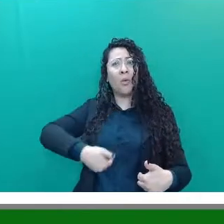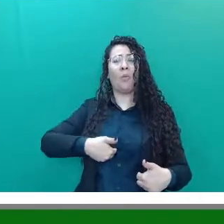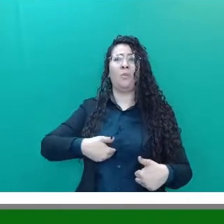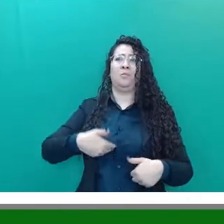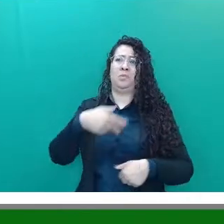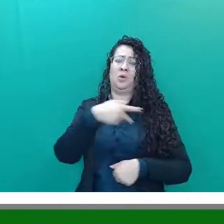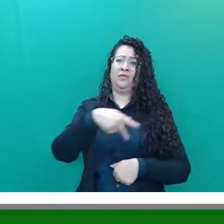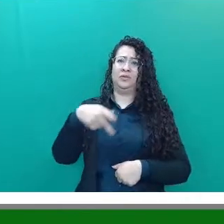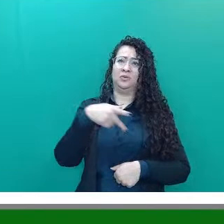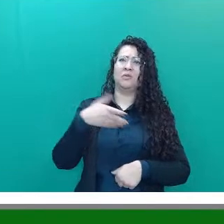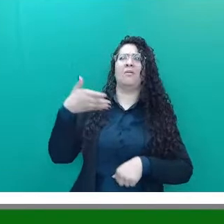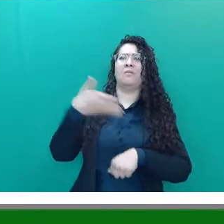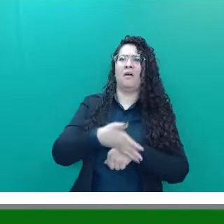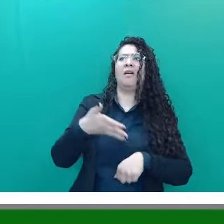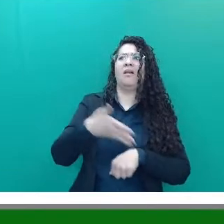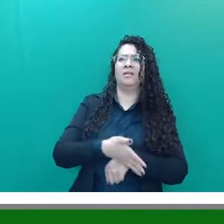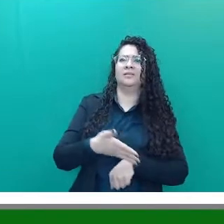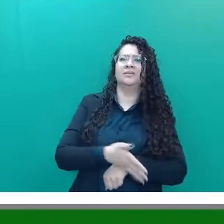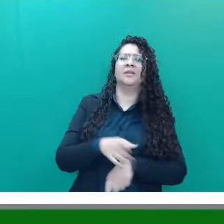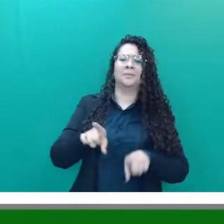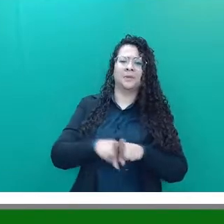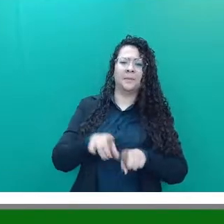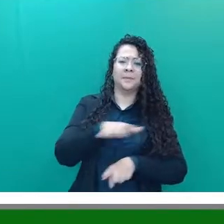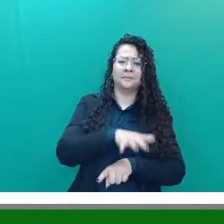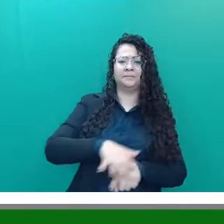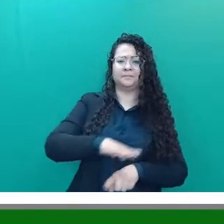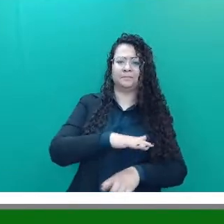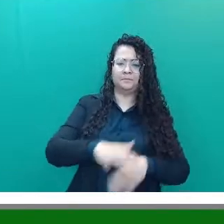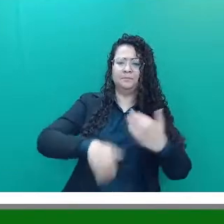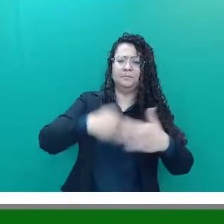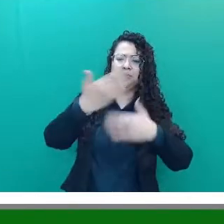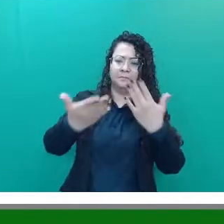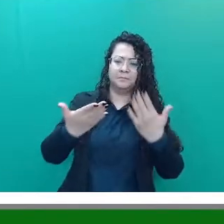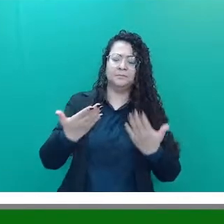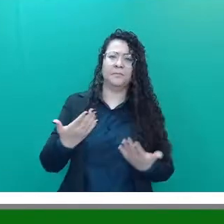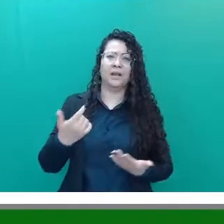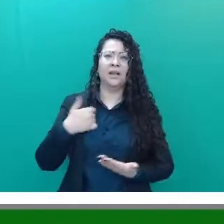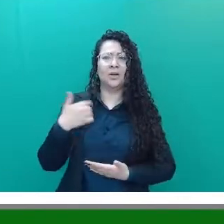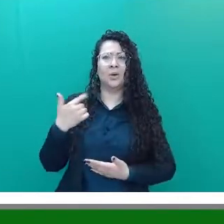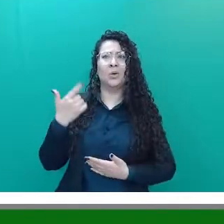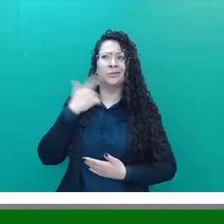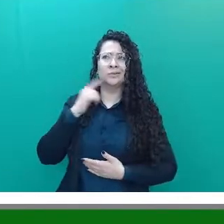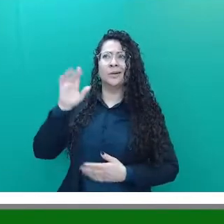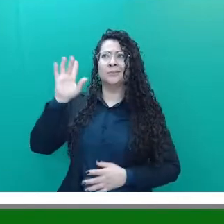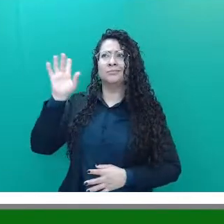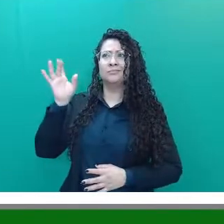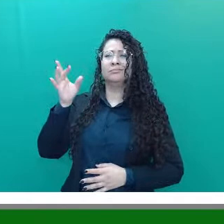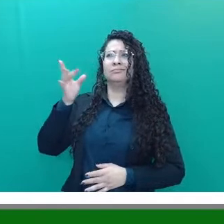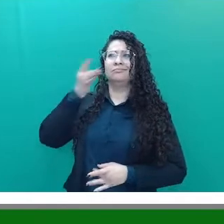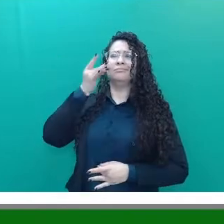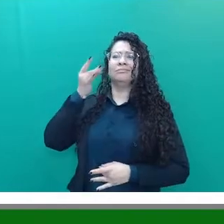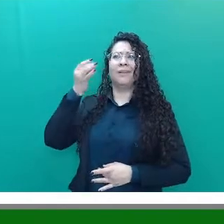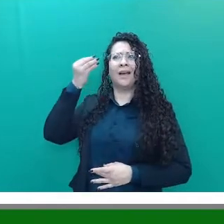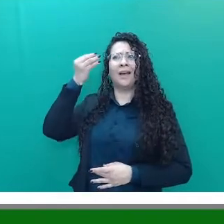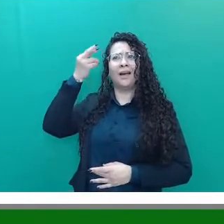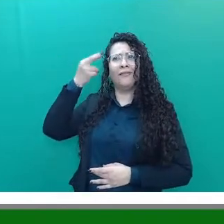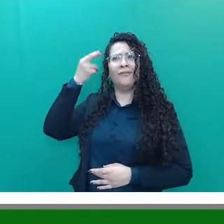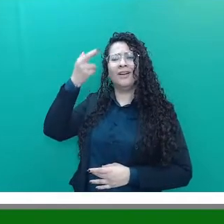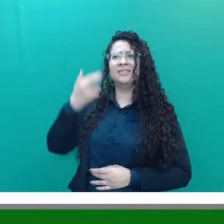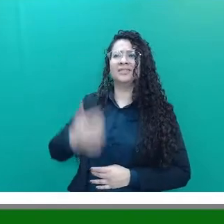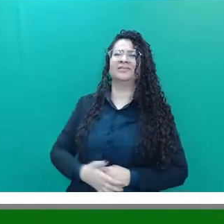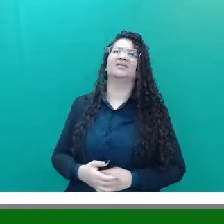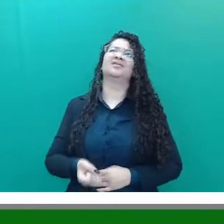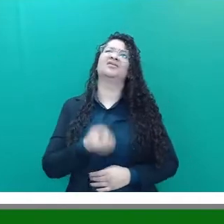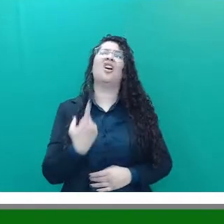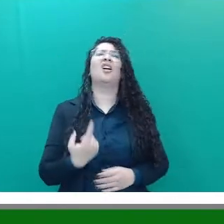participante desse processo, e quando eu disse ali, né, ai, não, mas é